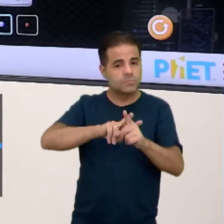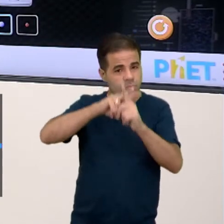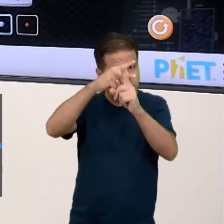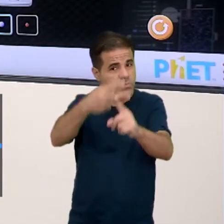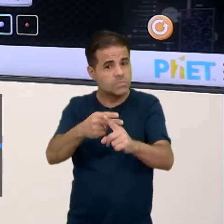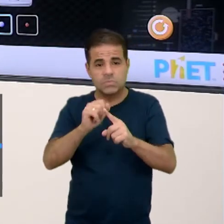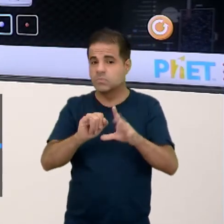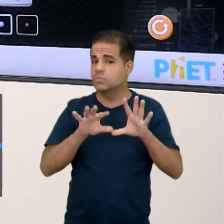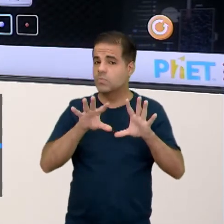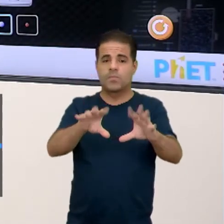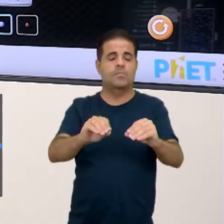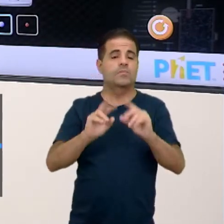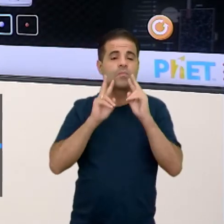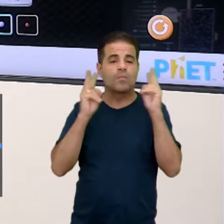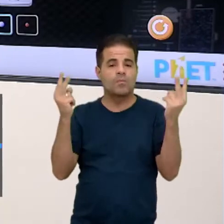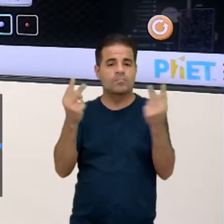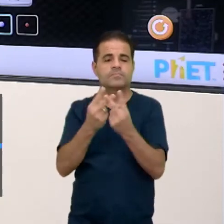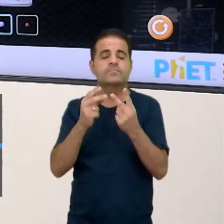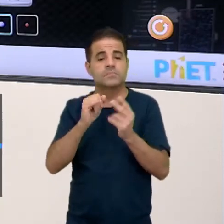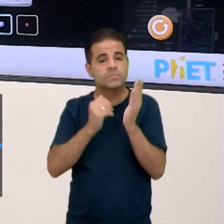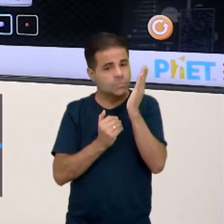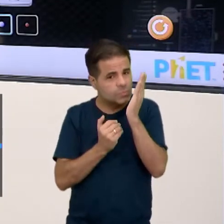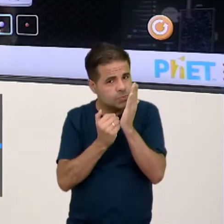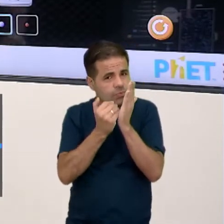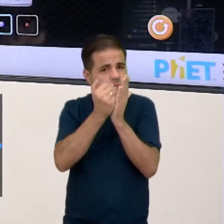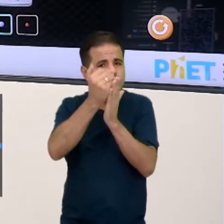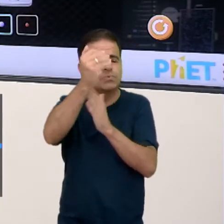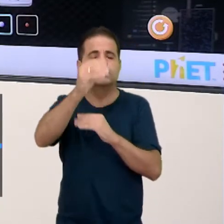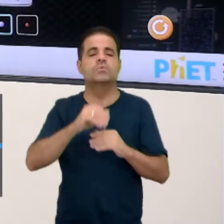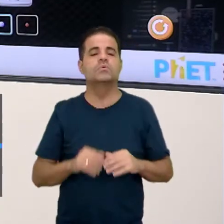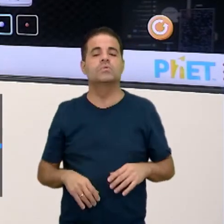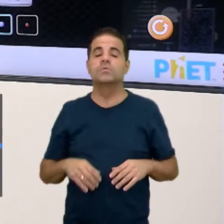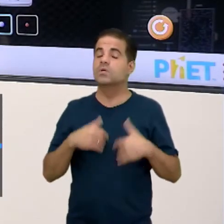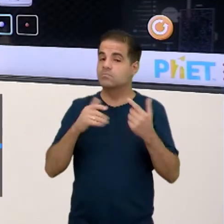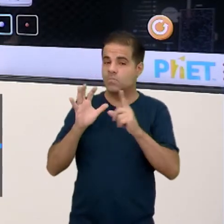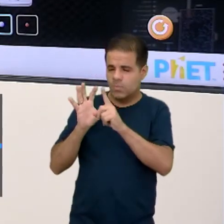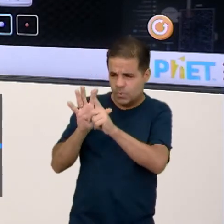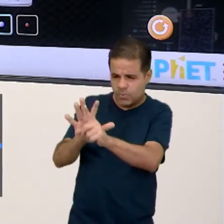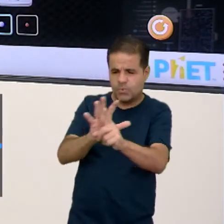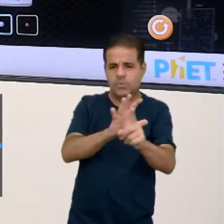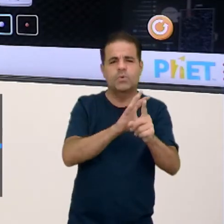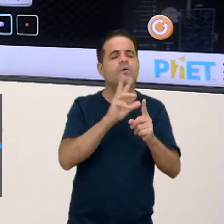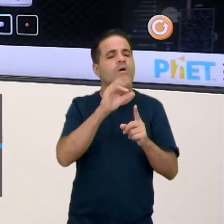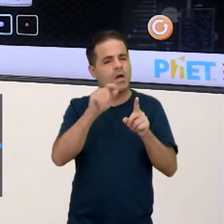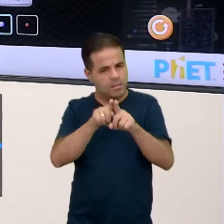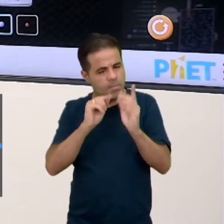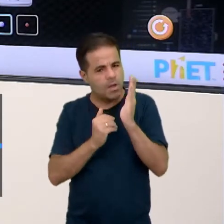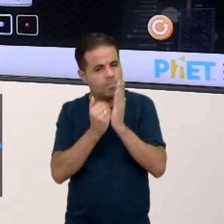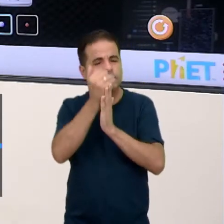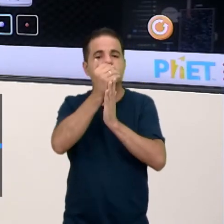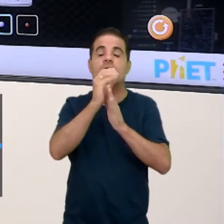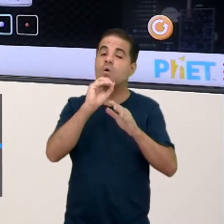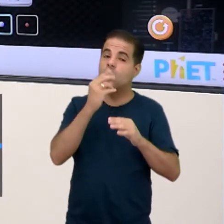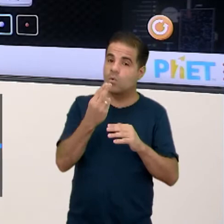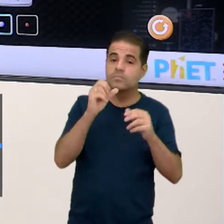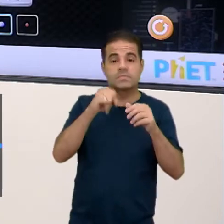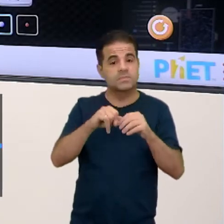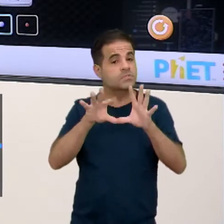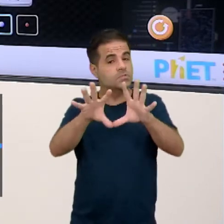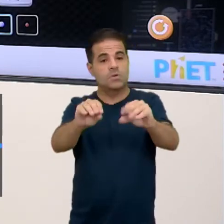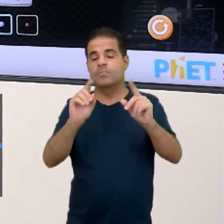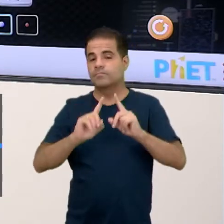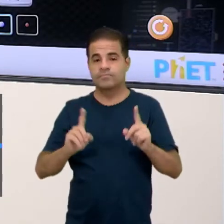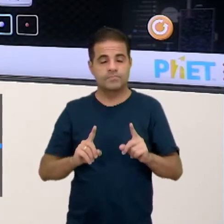não mexer no volume, ou se você aumentar a temperatura ao dobro, o volume, a pressão também aumenta, né? Ou, se você não mexer